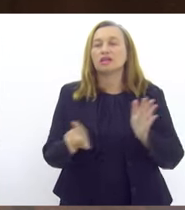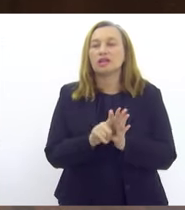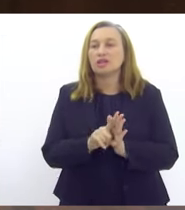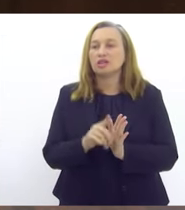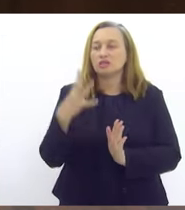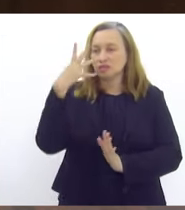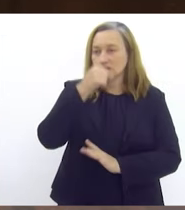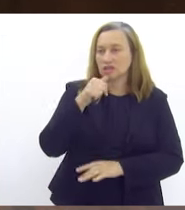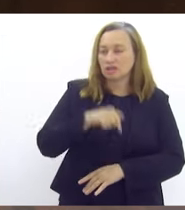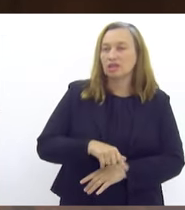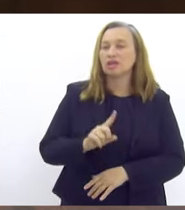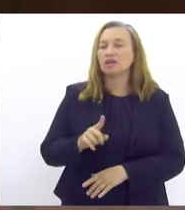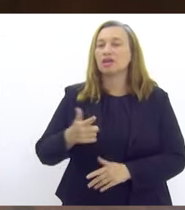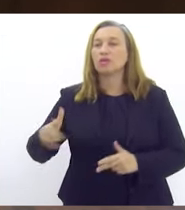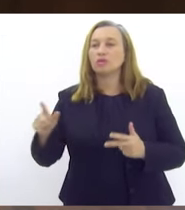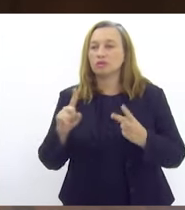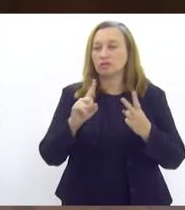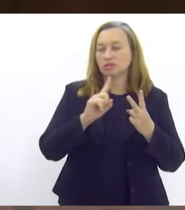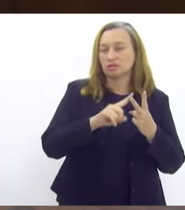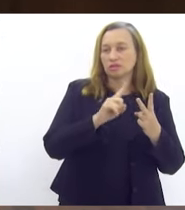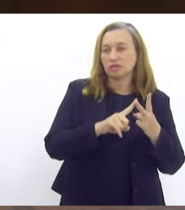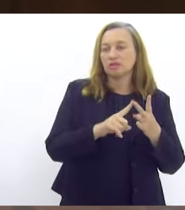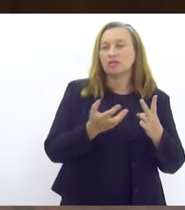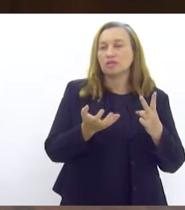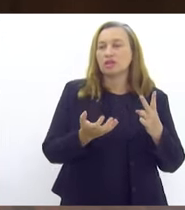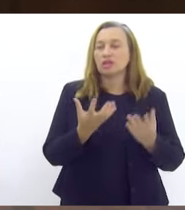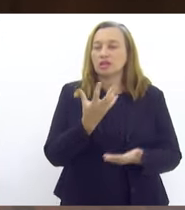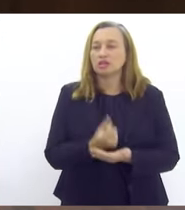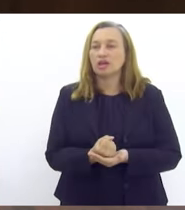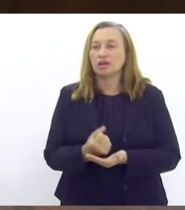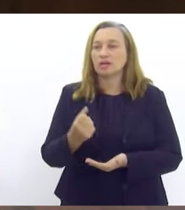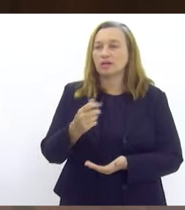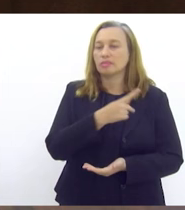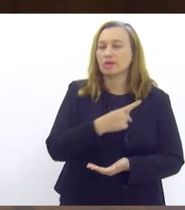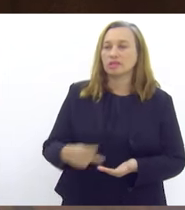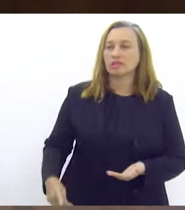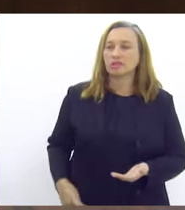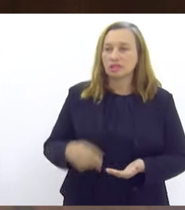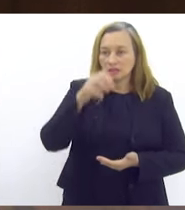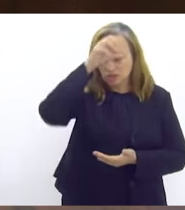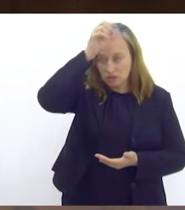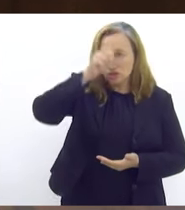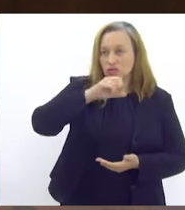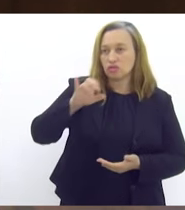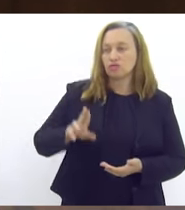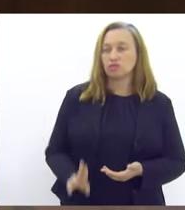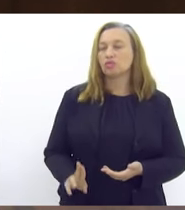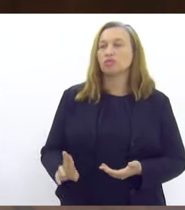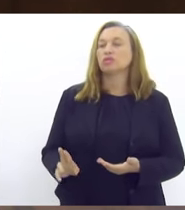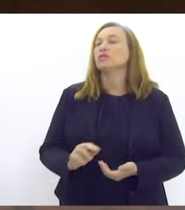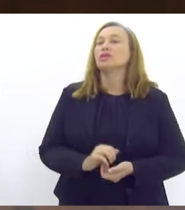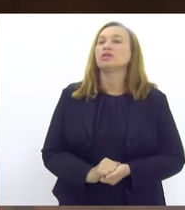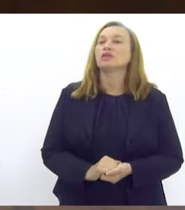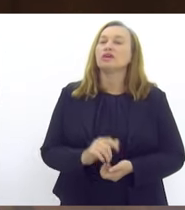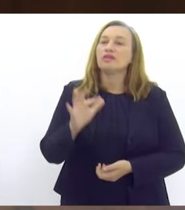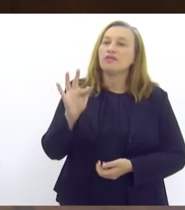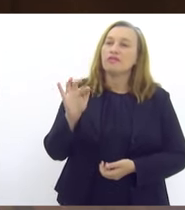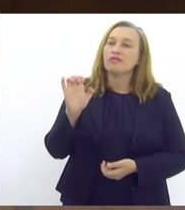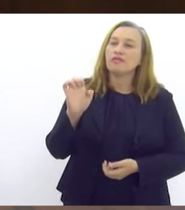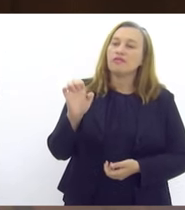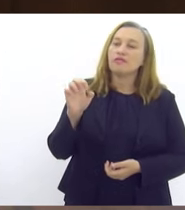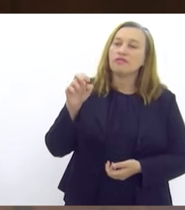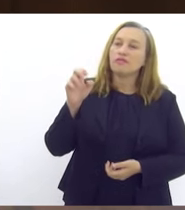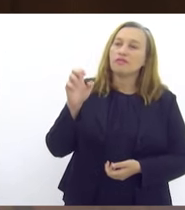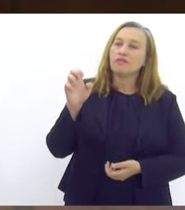que eu queria registrar, presidenta Tia Ju, é a homenagem à Fernanda Giannazzi, que é